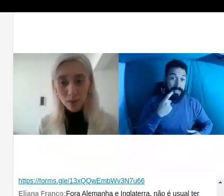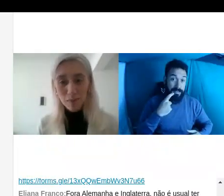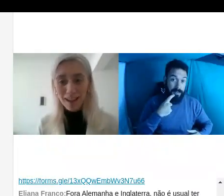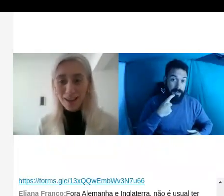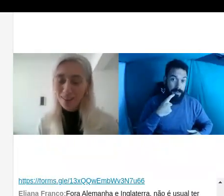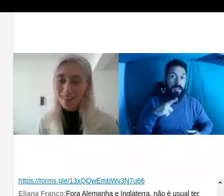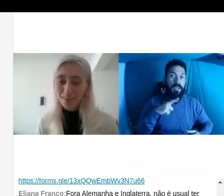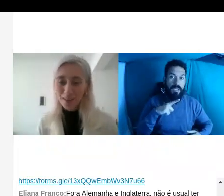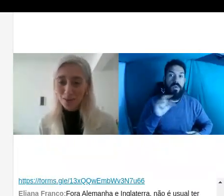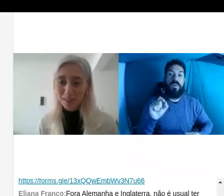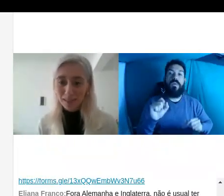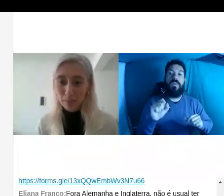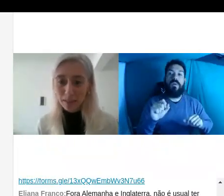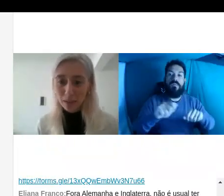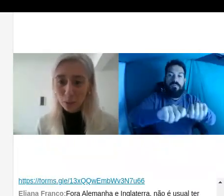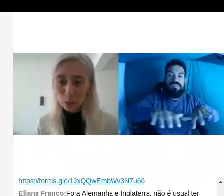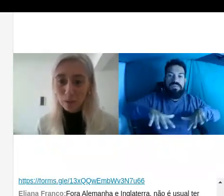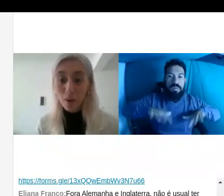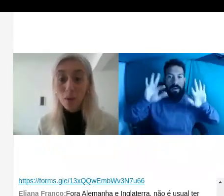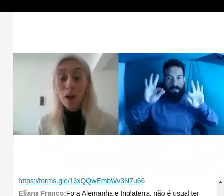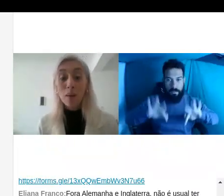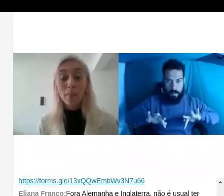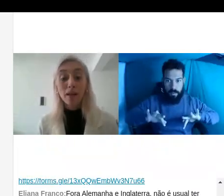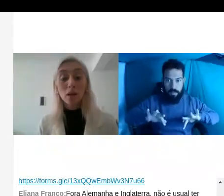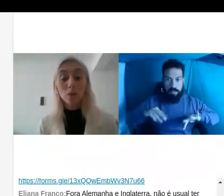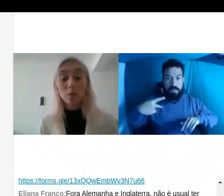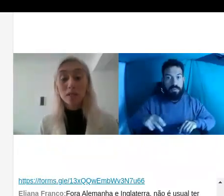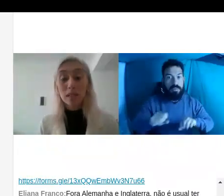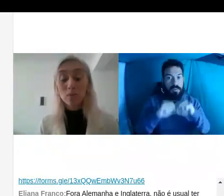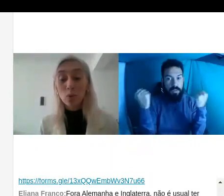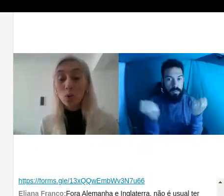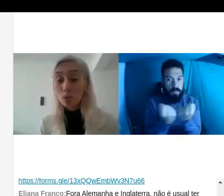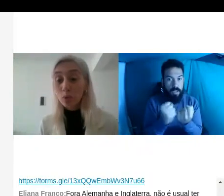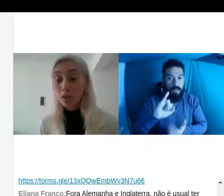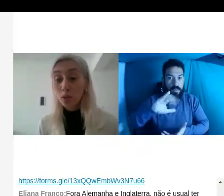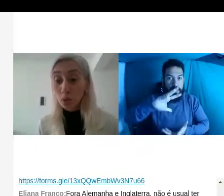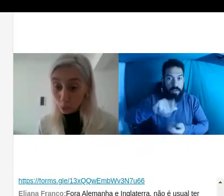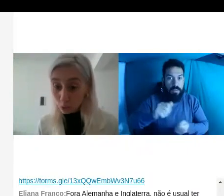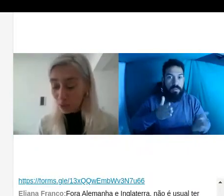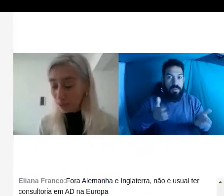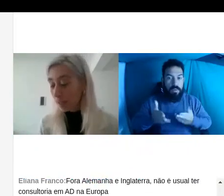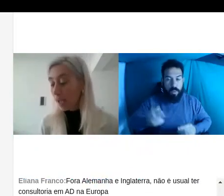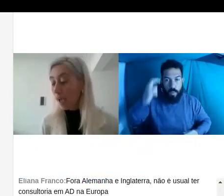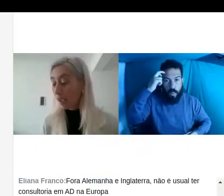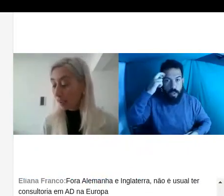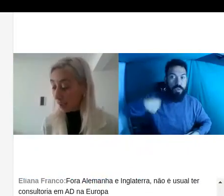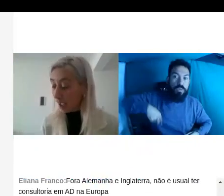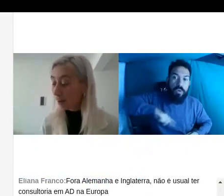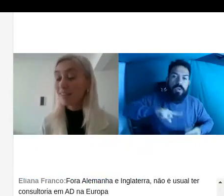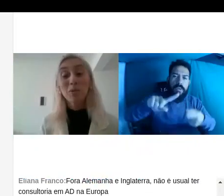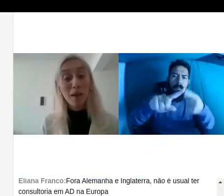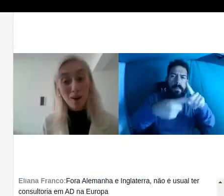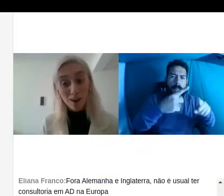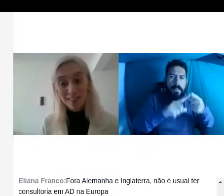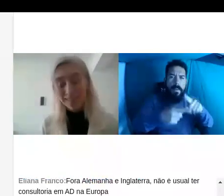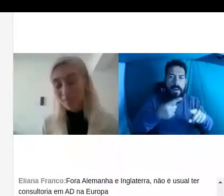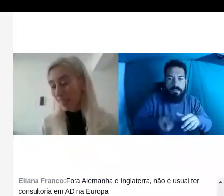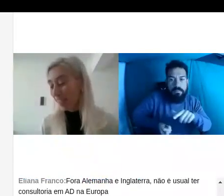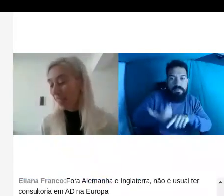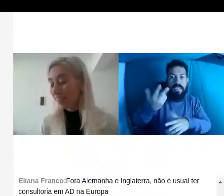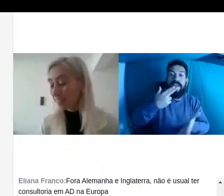do Seminário Internacional de Acessibilidade Cultural, para que nós possamos construir juntos a Carta de